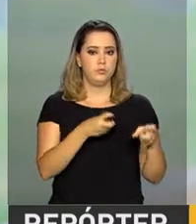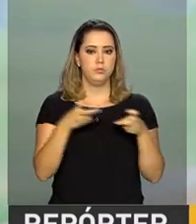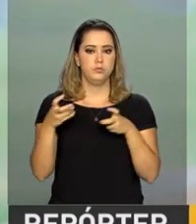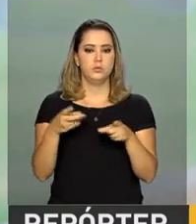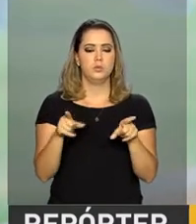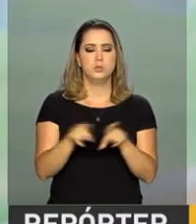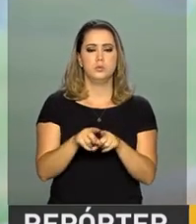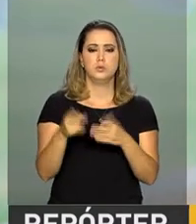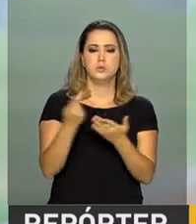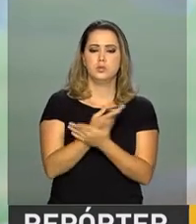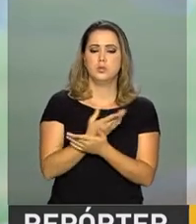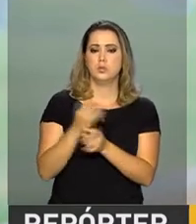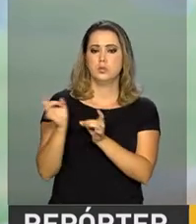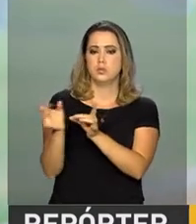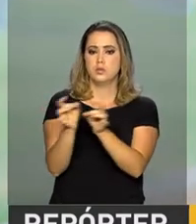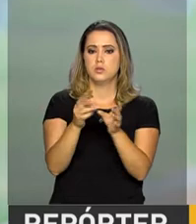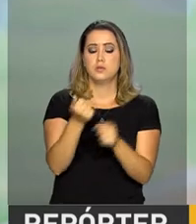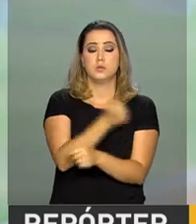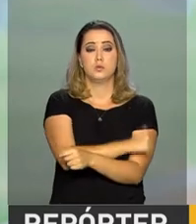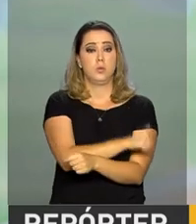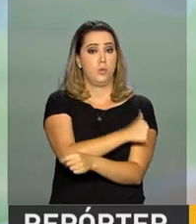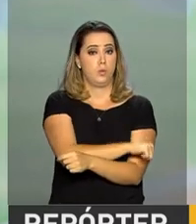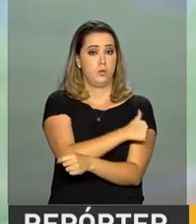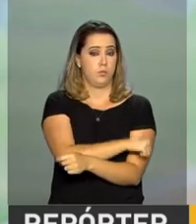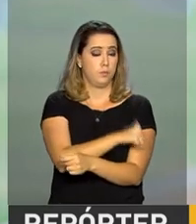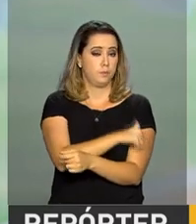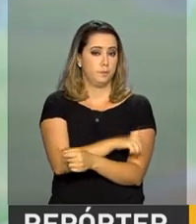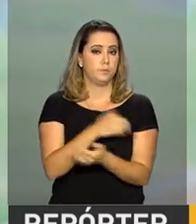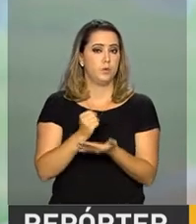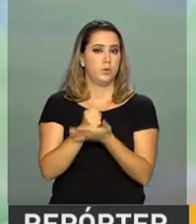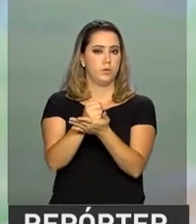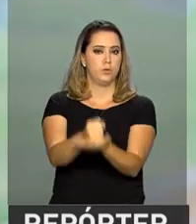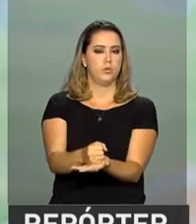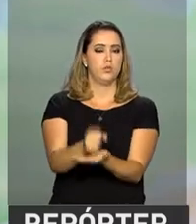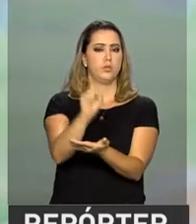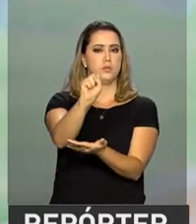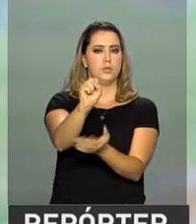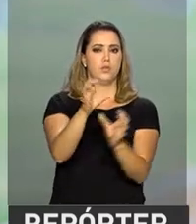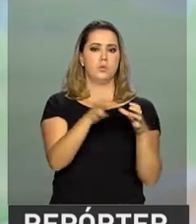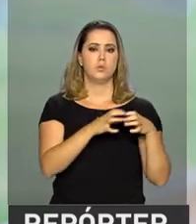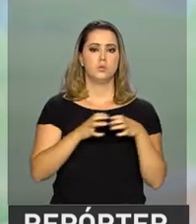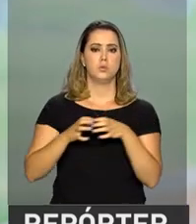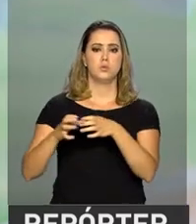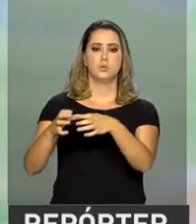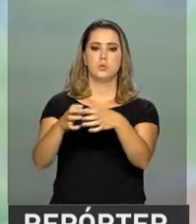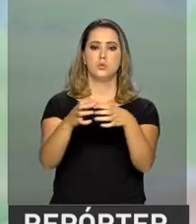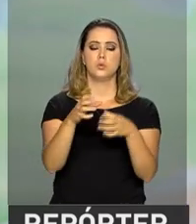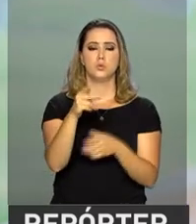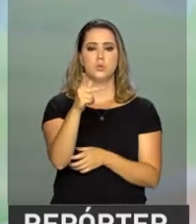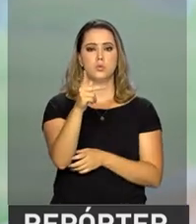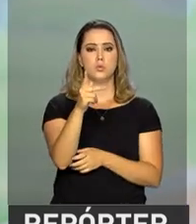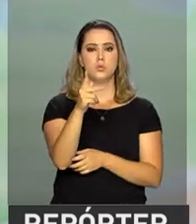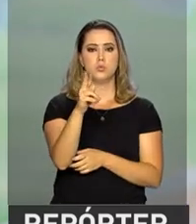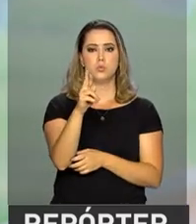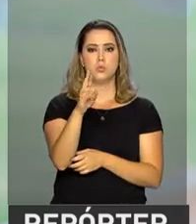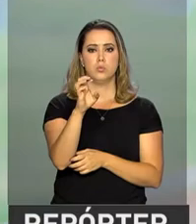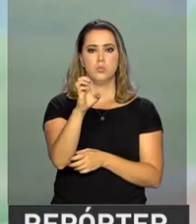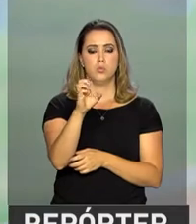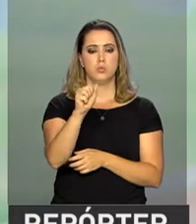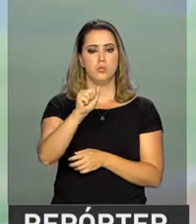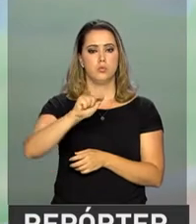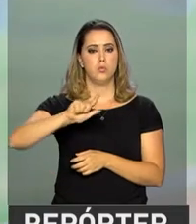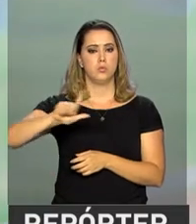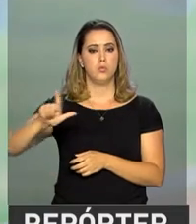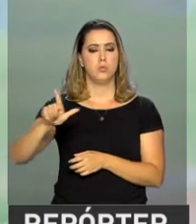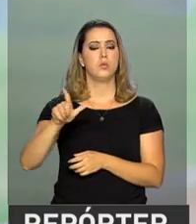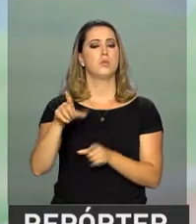leão ocorre nesta sexta feira no rio de janeiro vão ser ofertados oito blocos na camada pré-sal nas bacias de campos e de